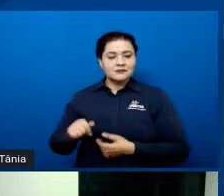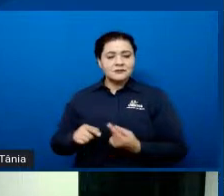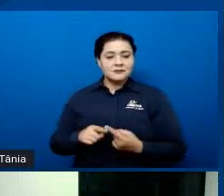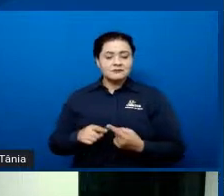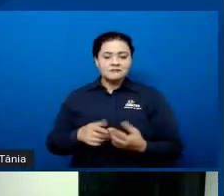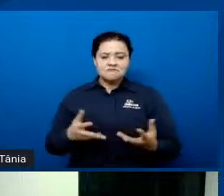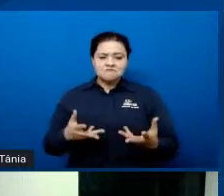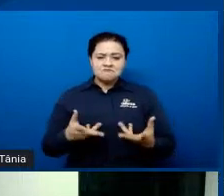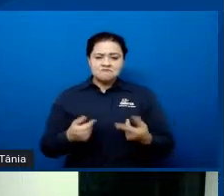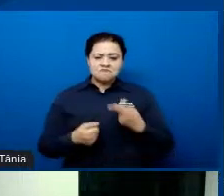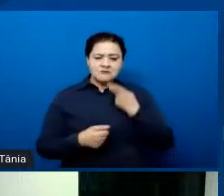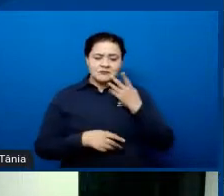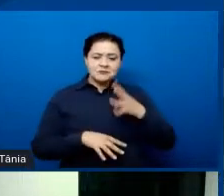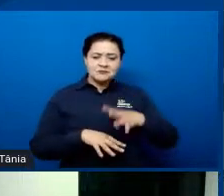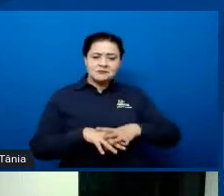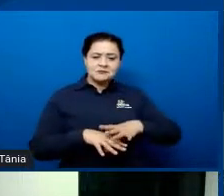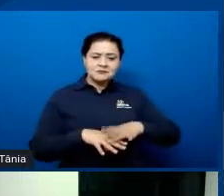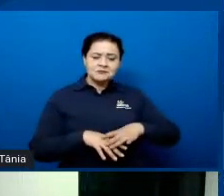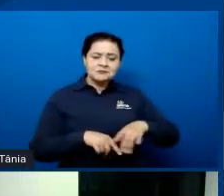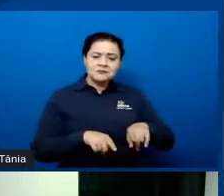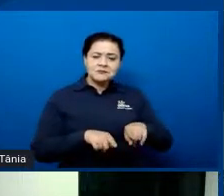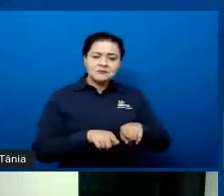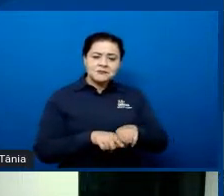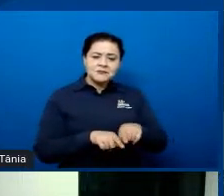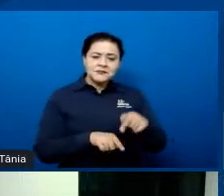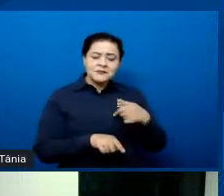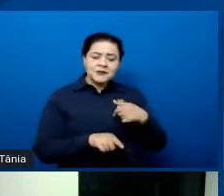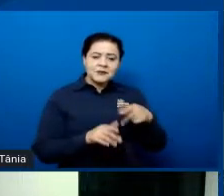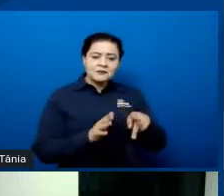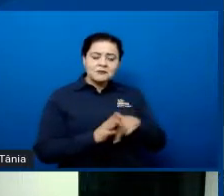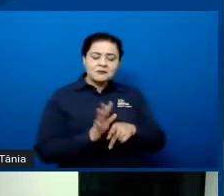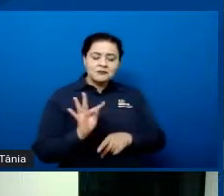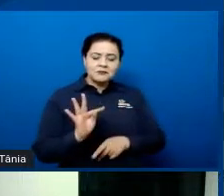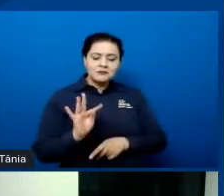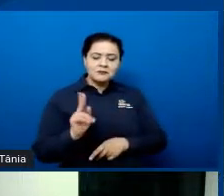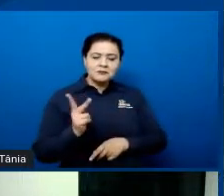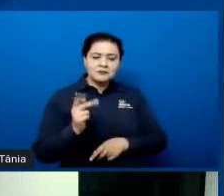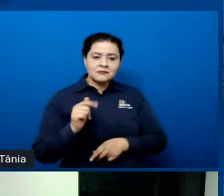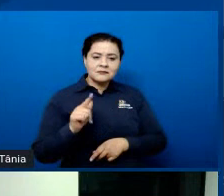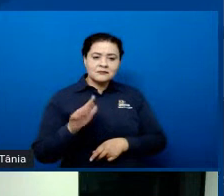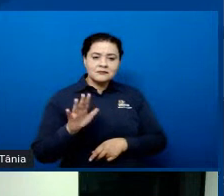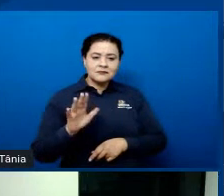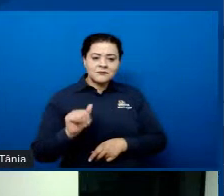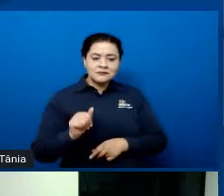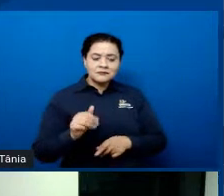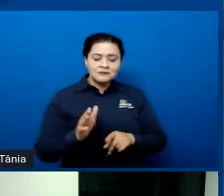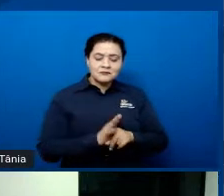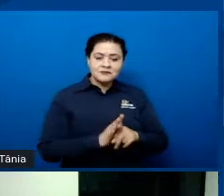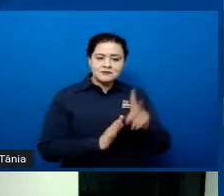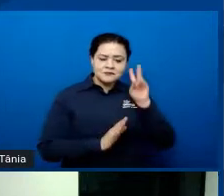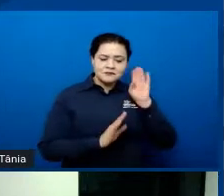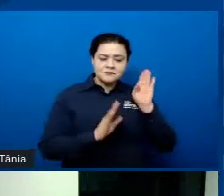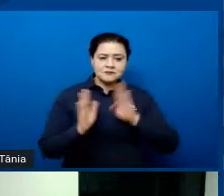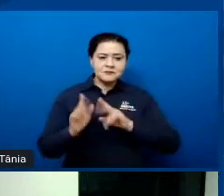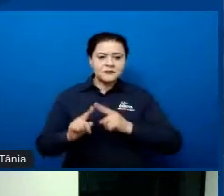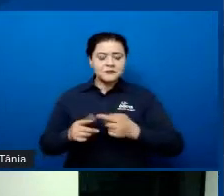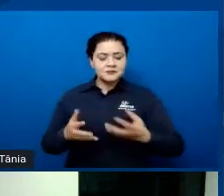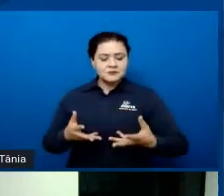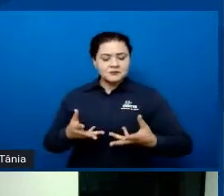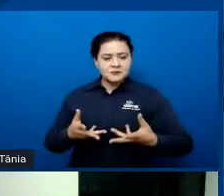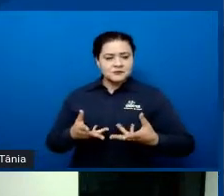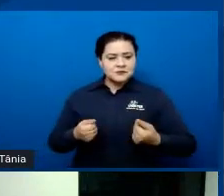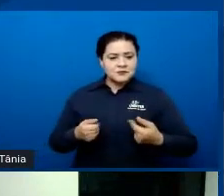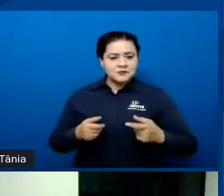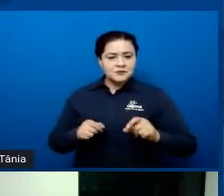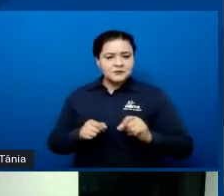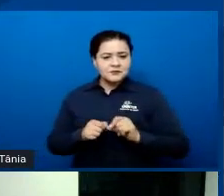falar matemática. Tinha a chefe Thalita que perguntou alguma coisa de história, maravilhosa, de você poder equacionar uma